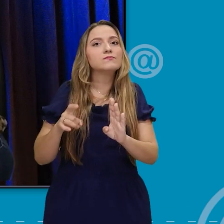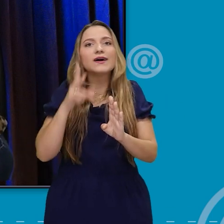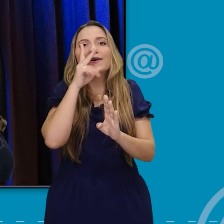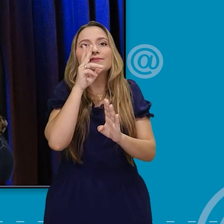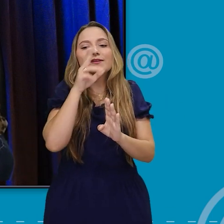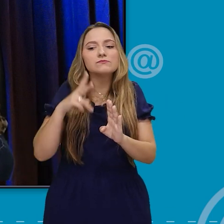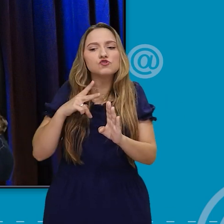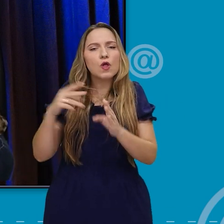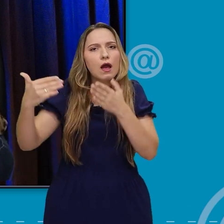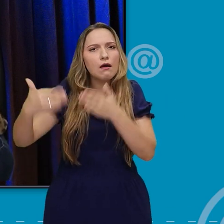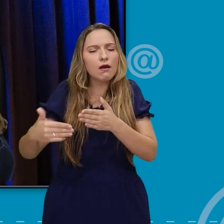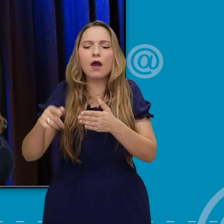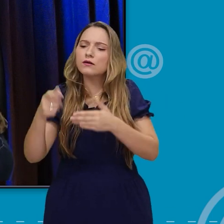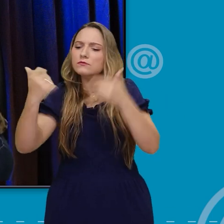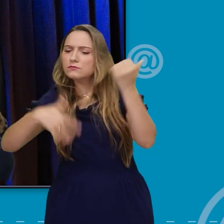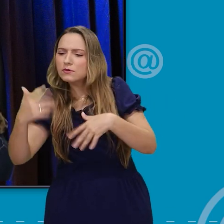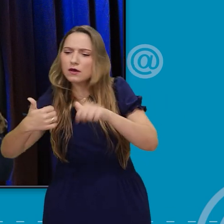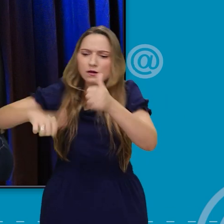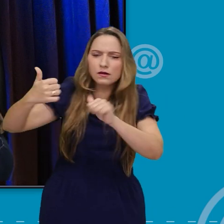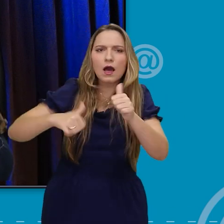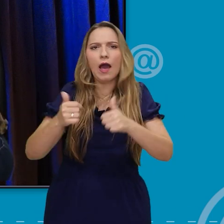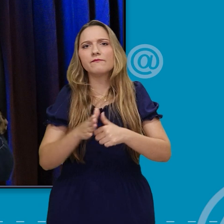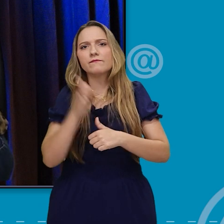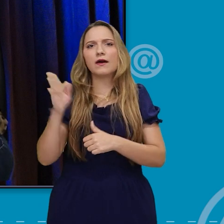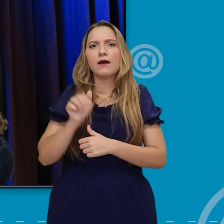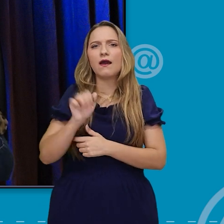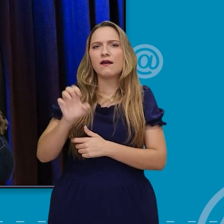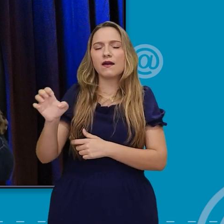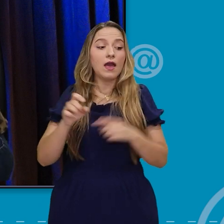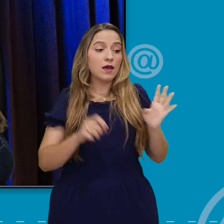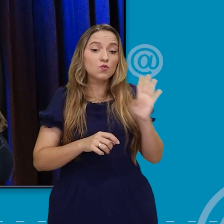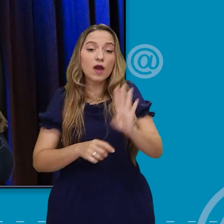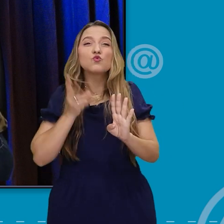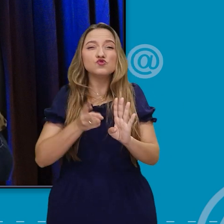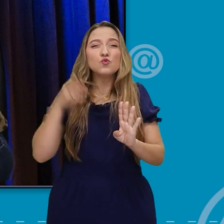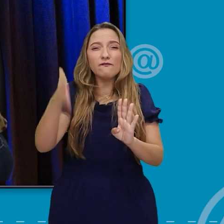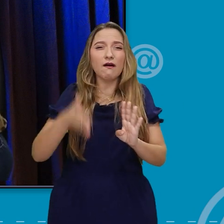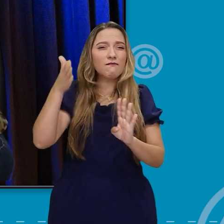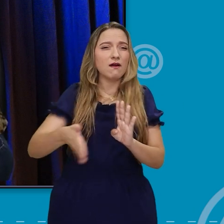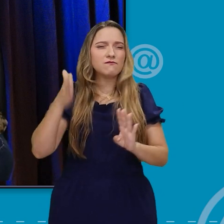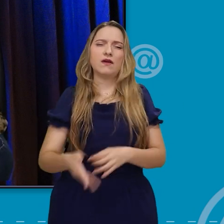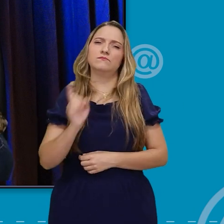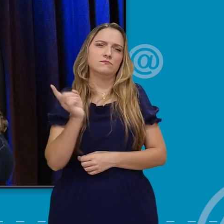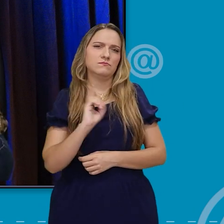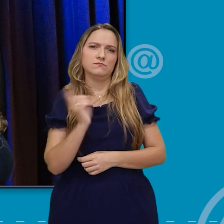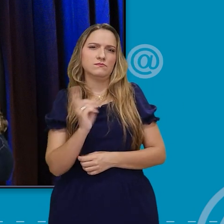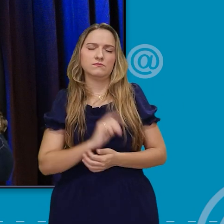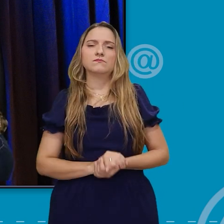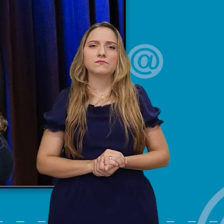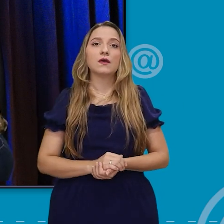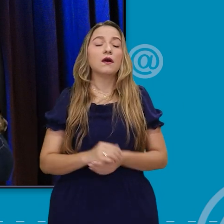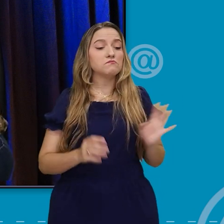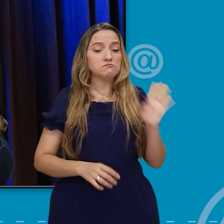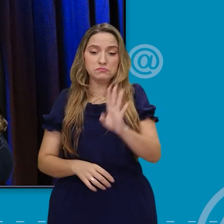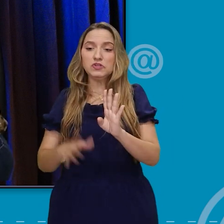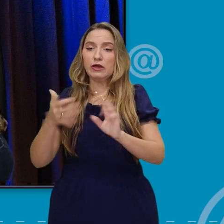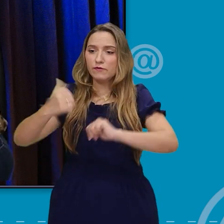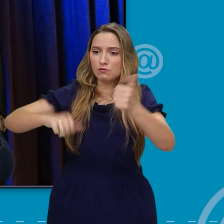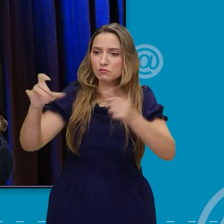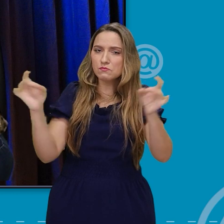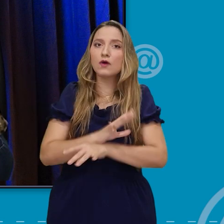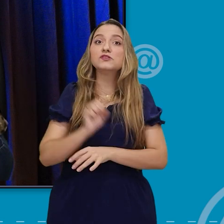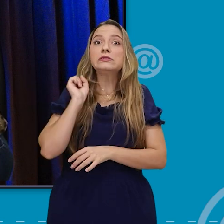para atendimento educacional especializado. A equipe não continua atendendo a criança ao longo do tempo. Há reavaliações quando há necessidade, então,